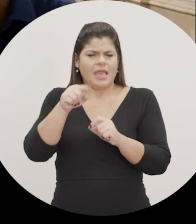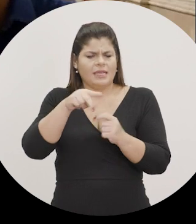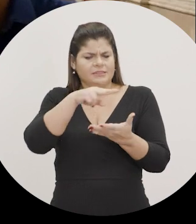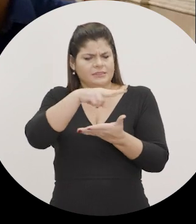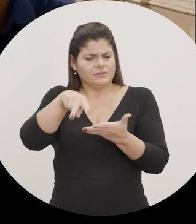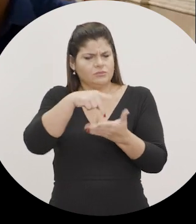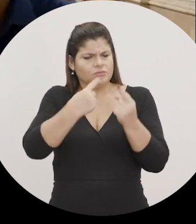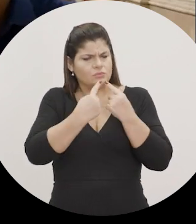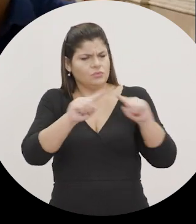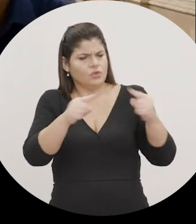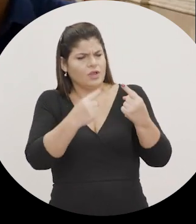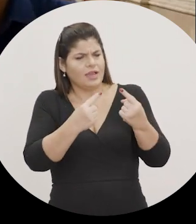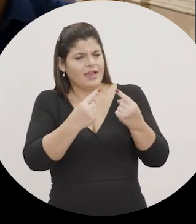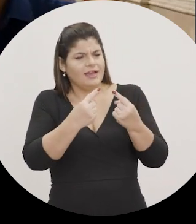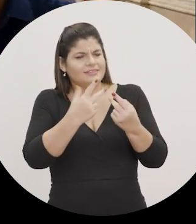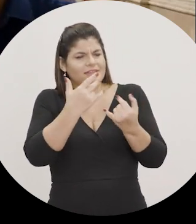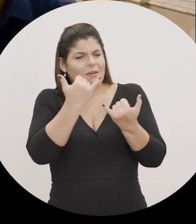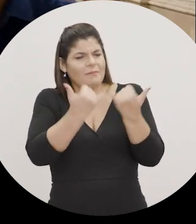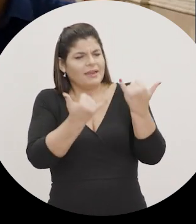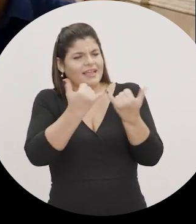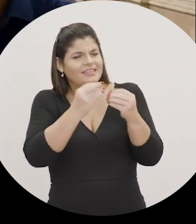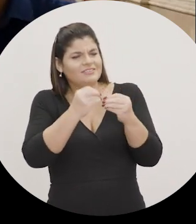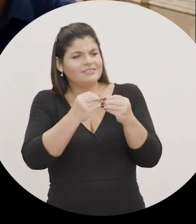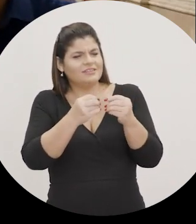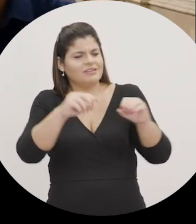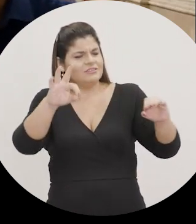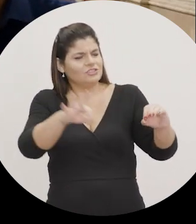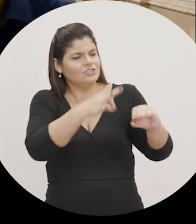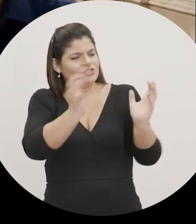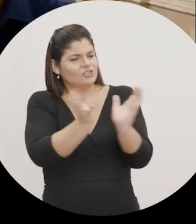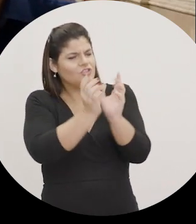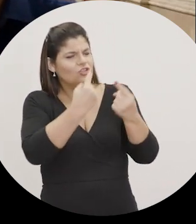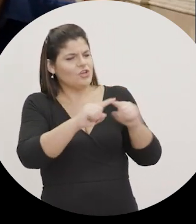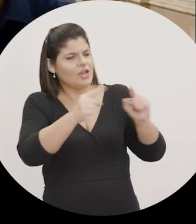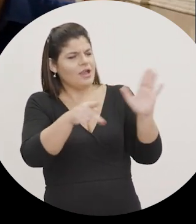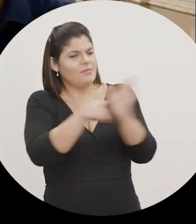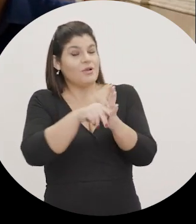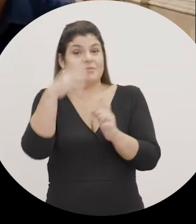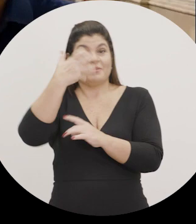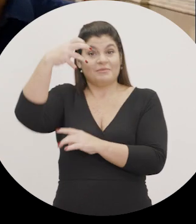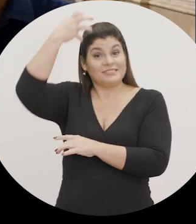ser tocada como quem está tocando por uma princesa dançar.